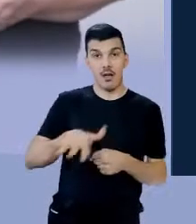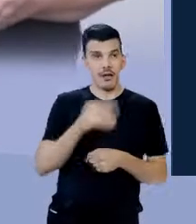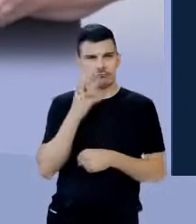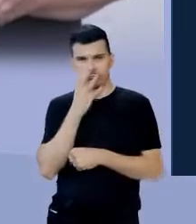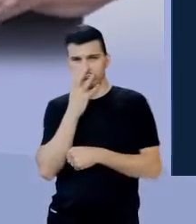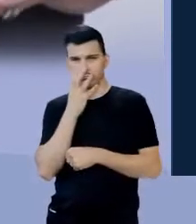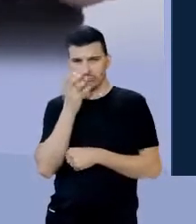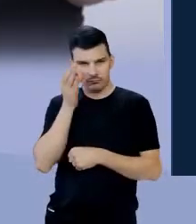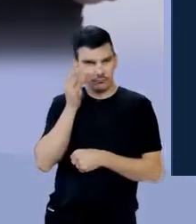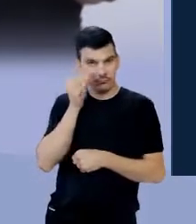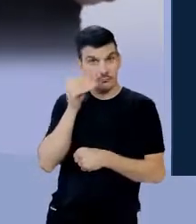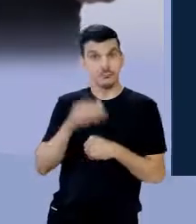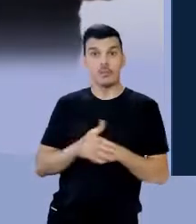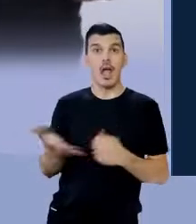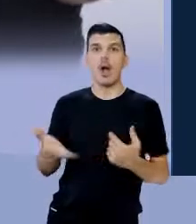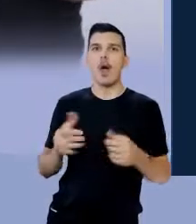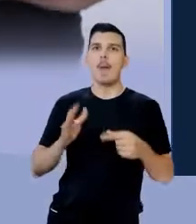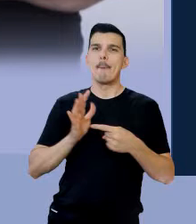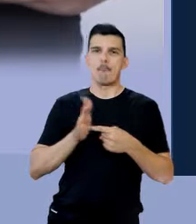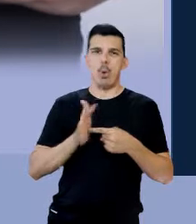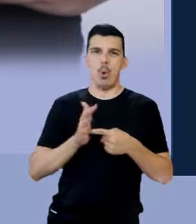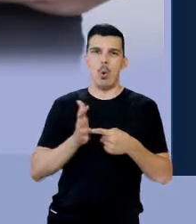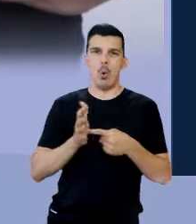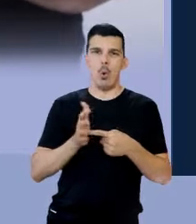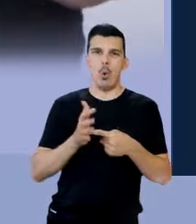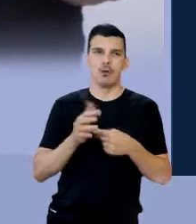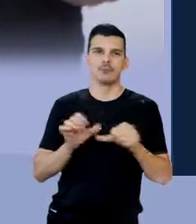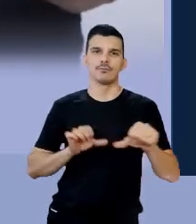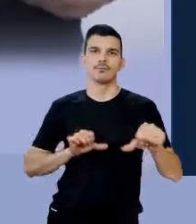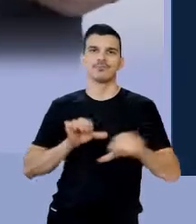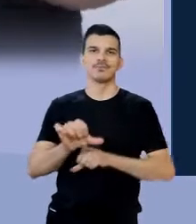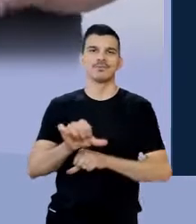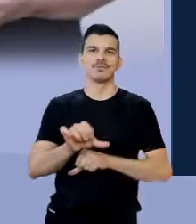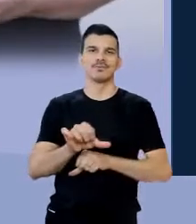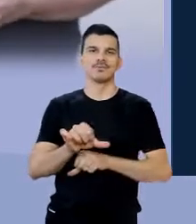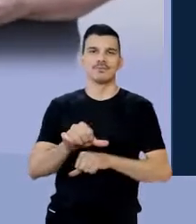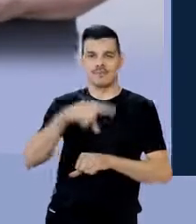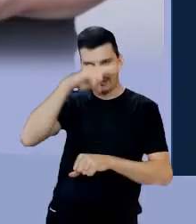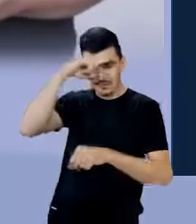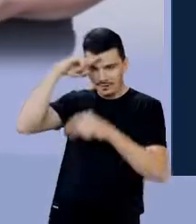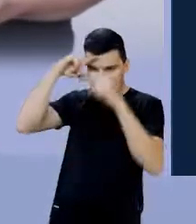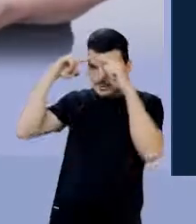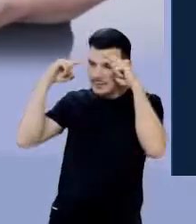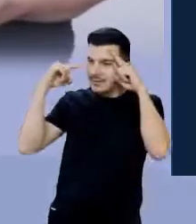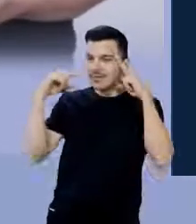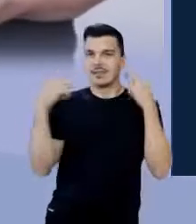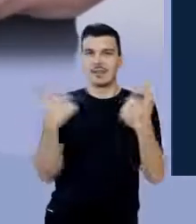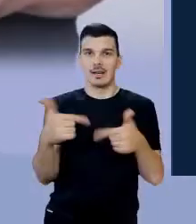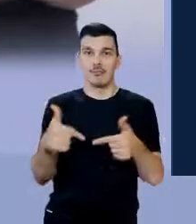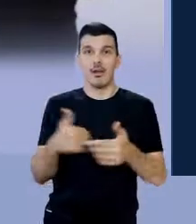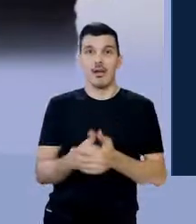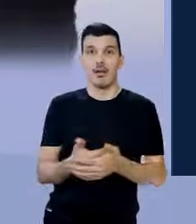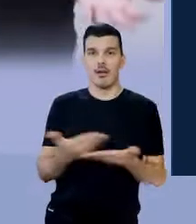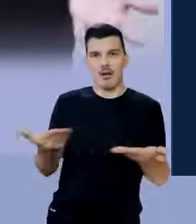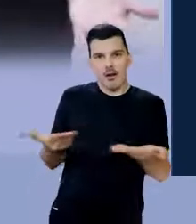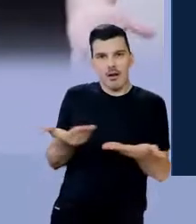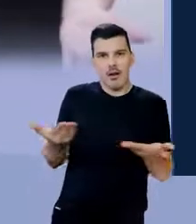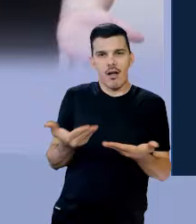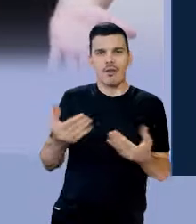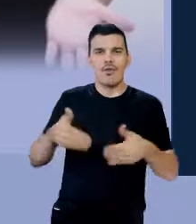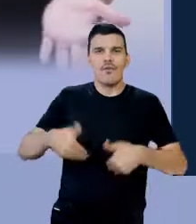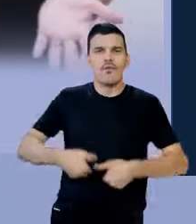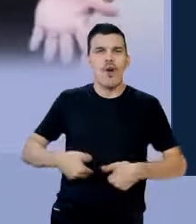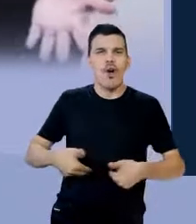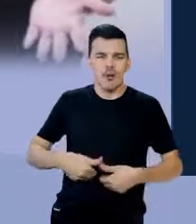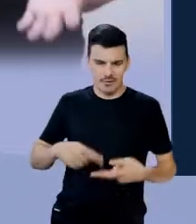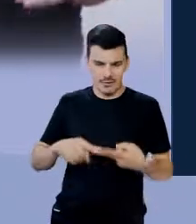ele habitava. A chegada da usina do açúcar tirou o trabalho dessas famílias, colocou-as em